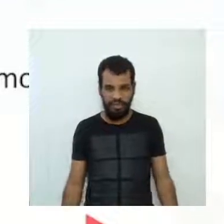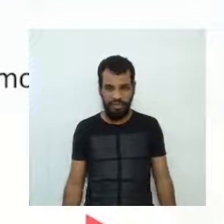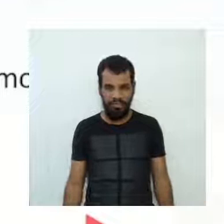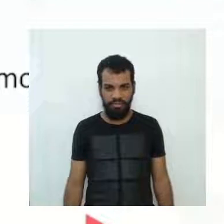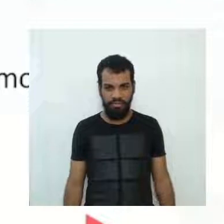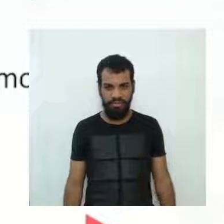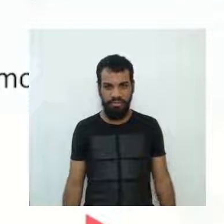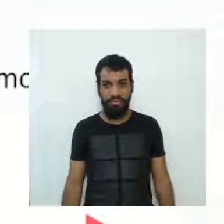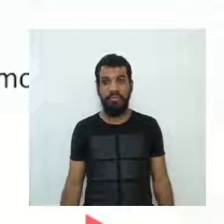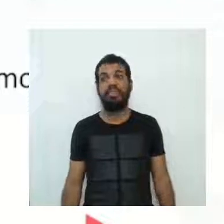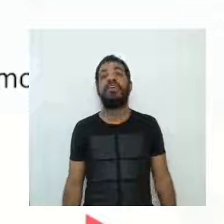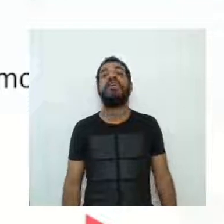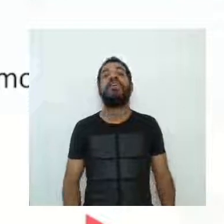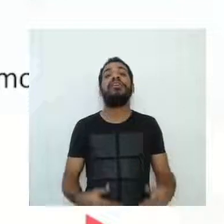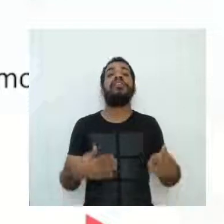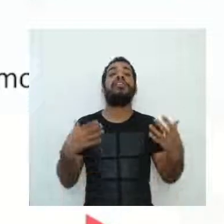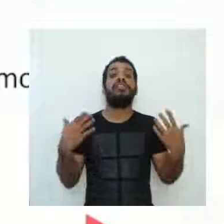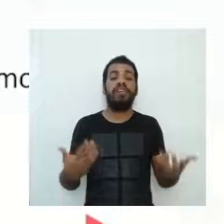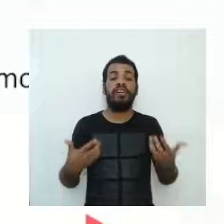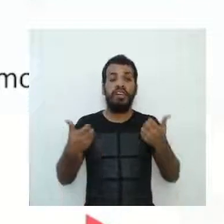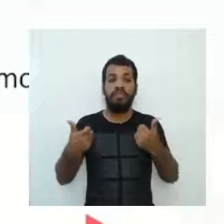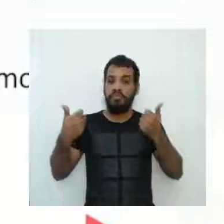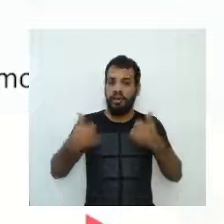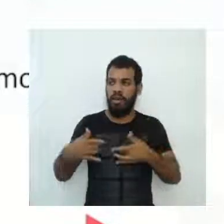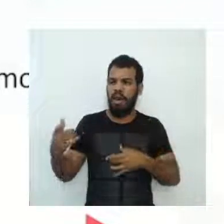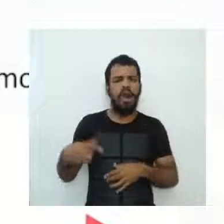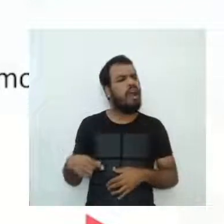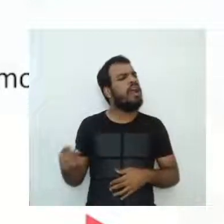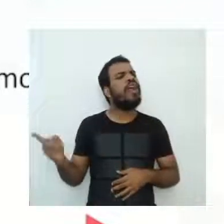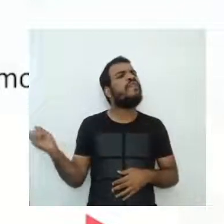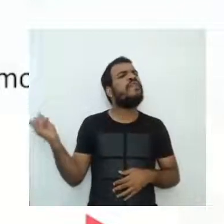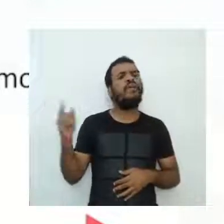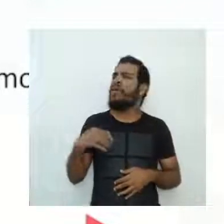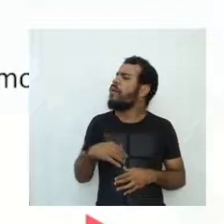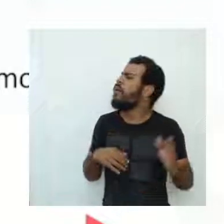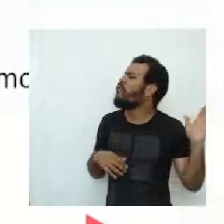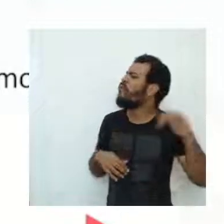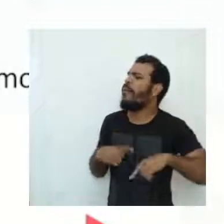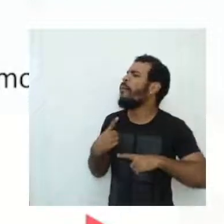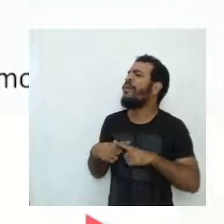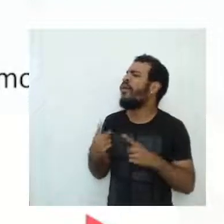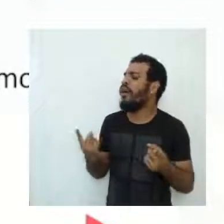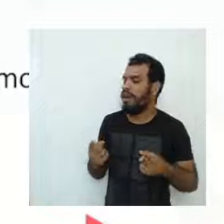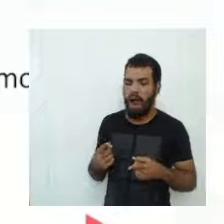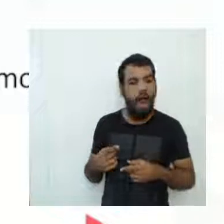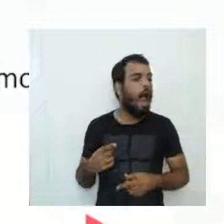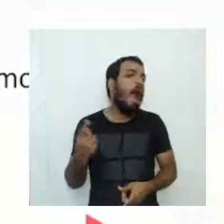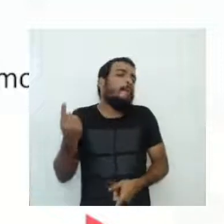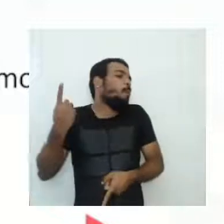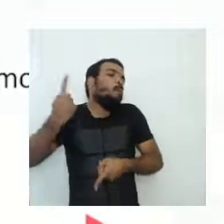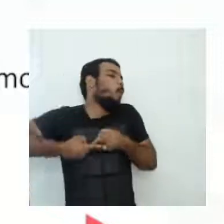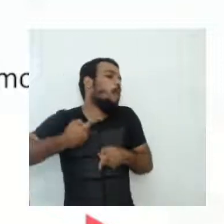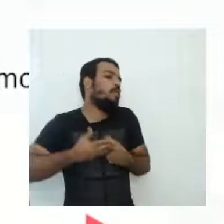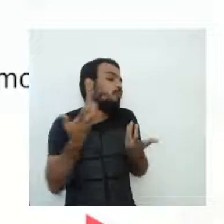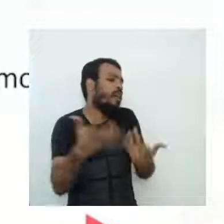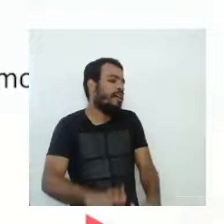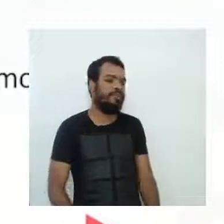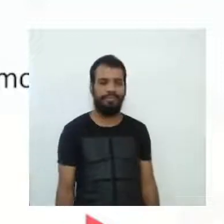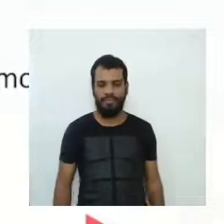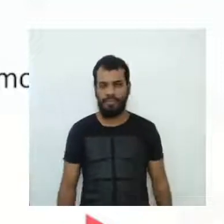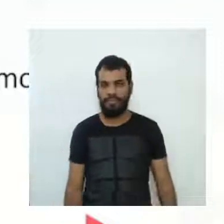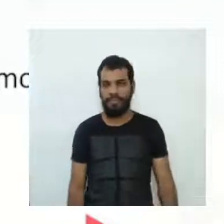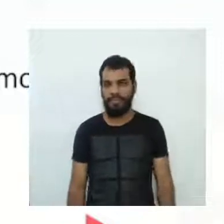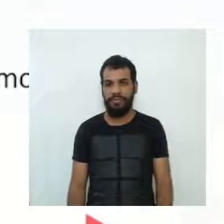para uma pergunta formulada com porquê separado e sem acento. Venham porque precisamos de você